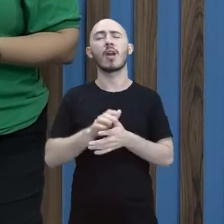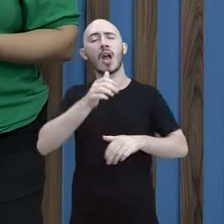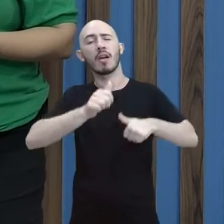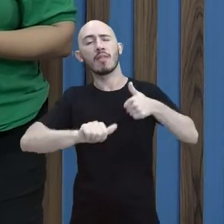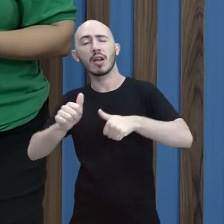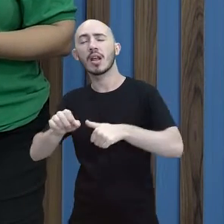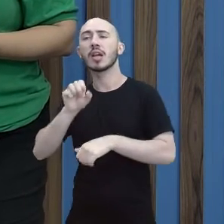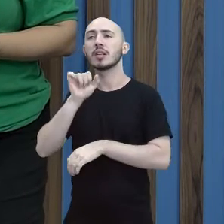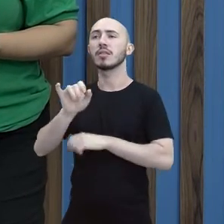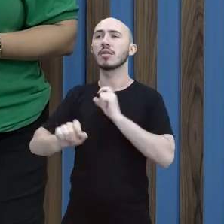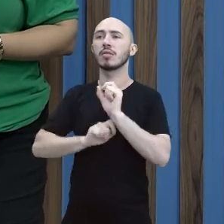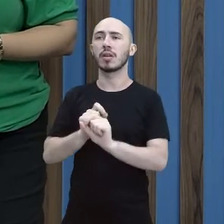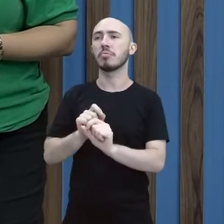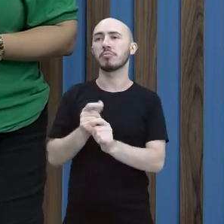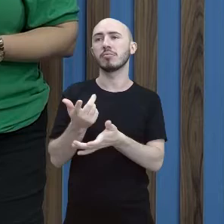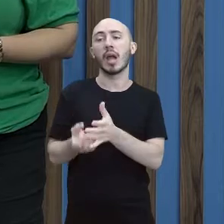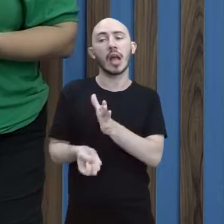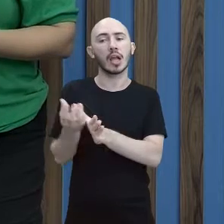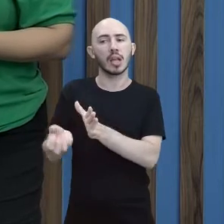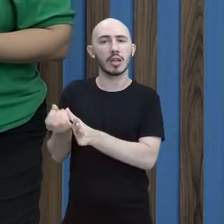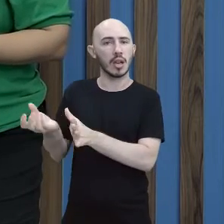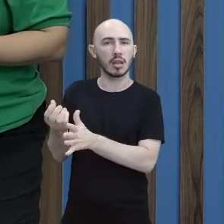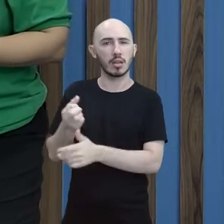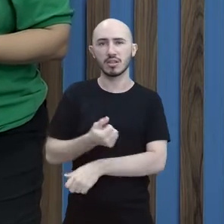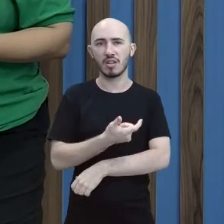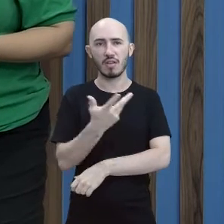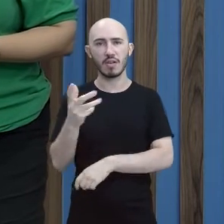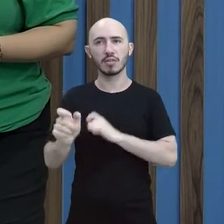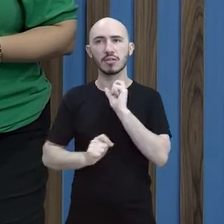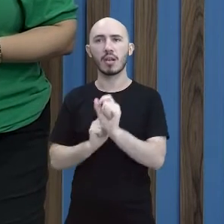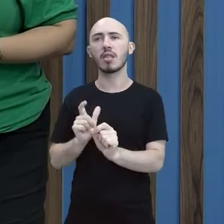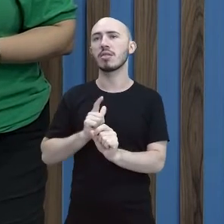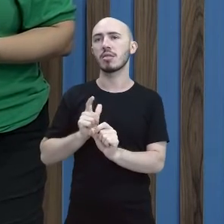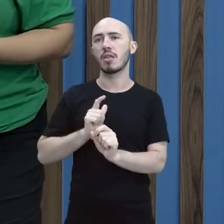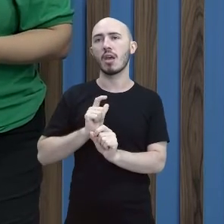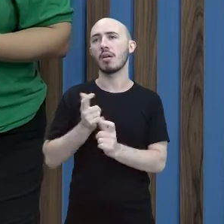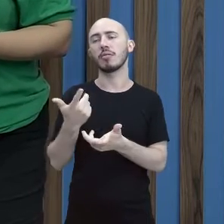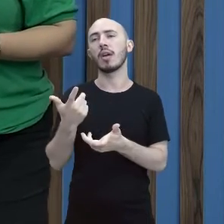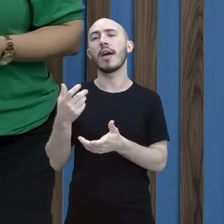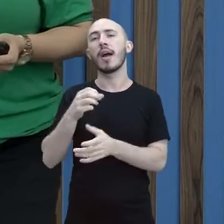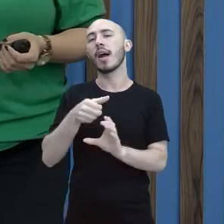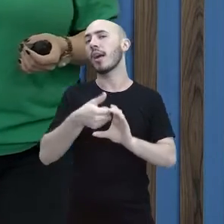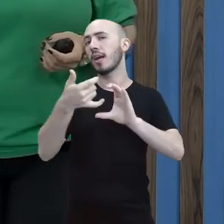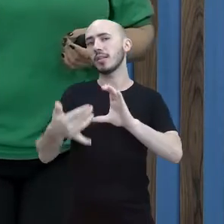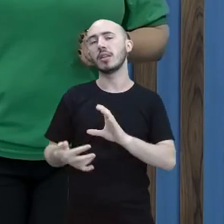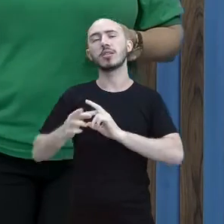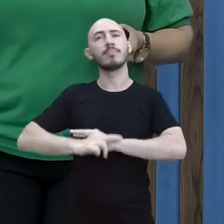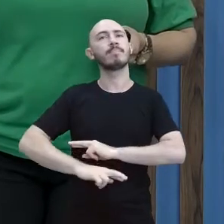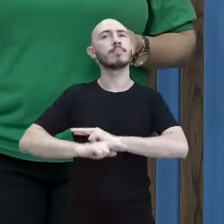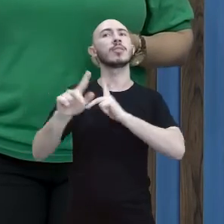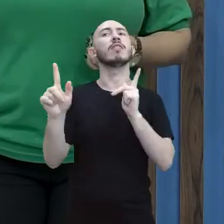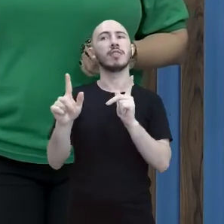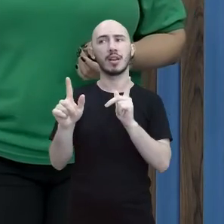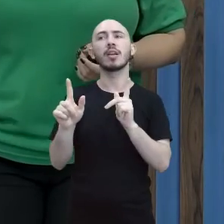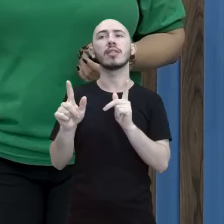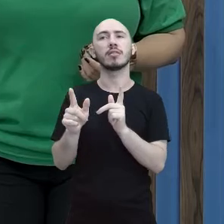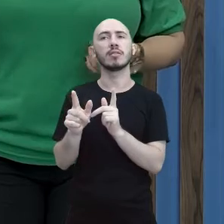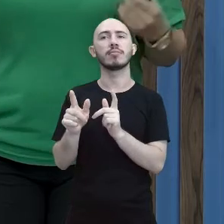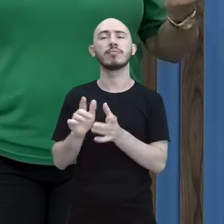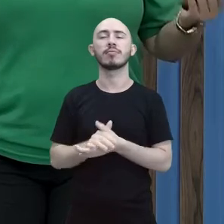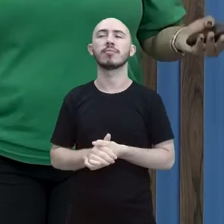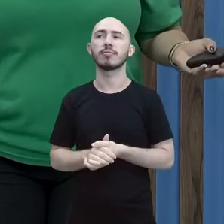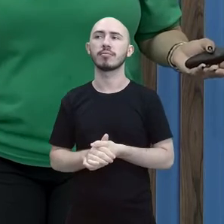essas substâncias produzidas propriedades diferentes das propriedades das substâncias